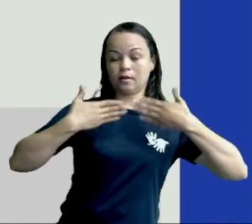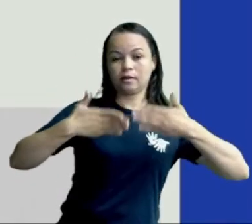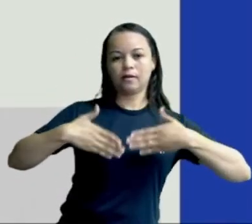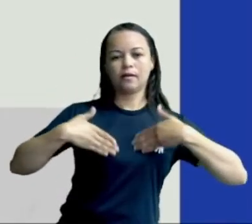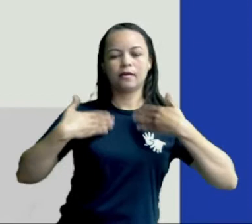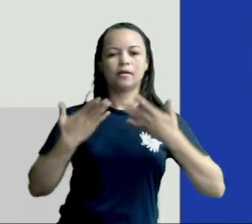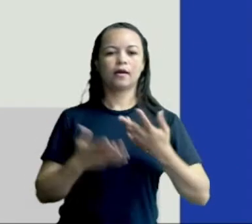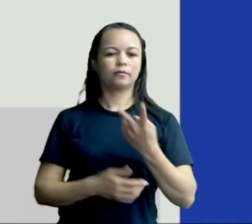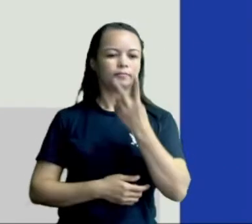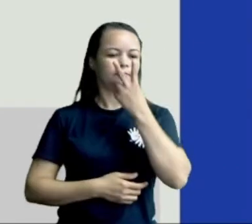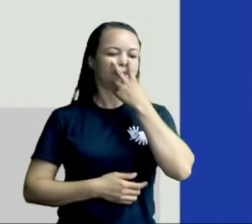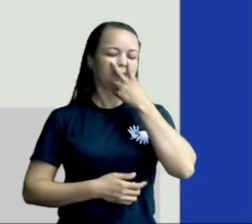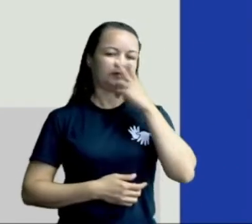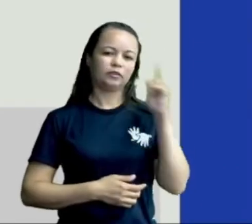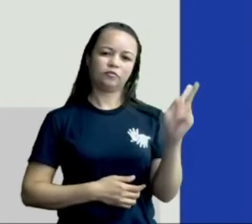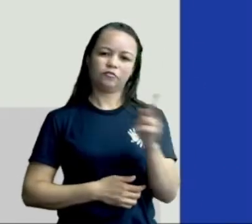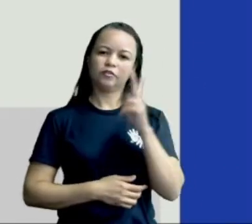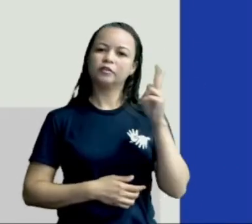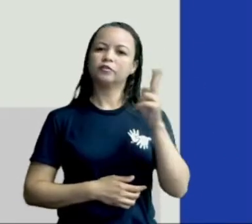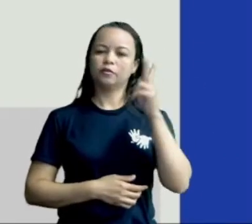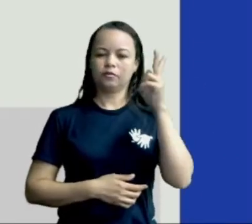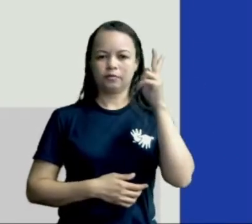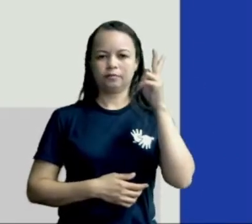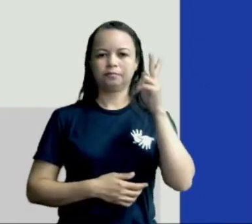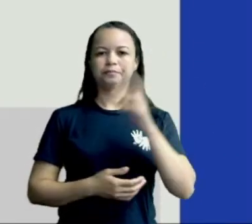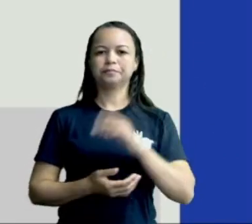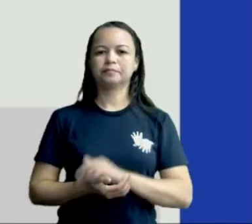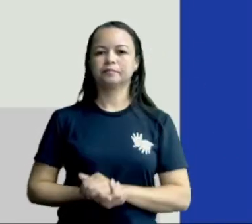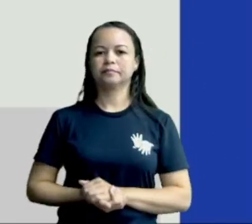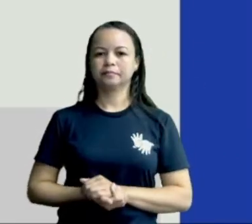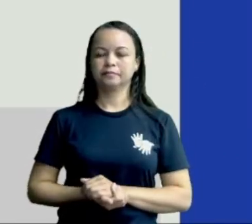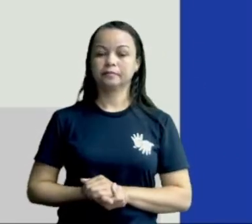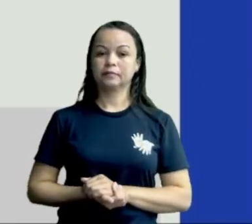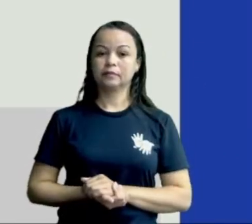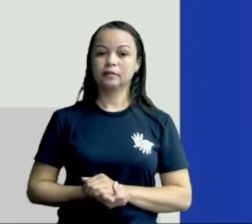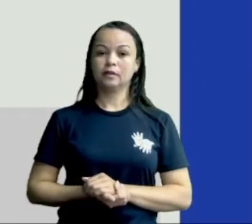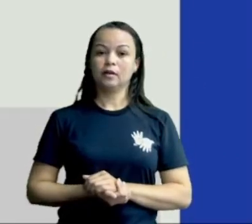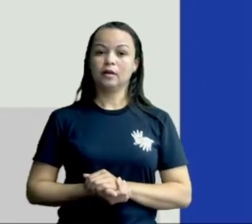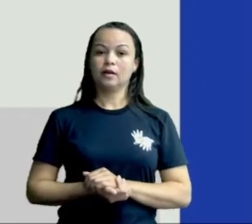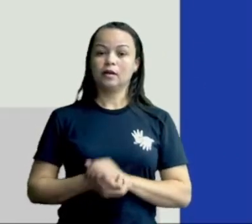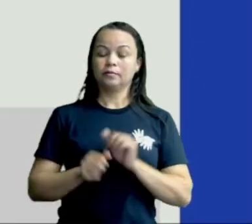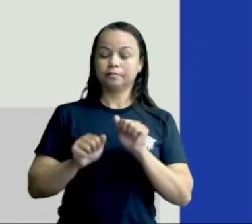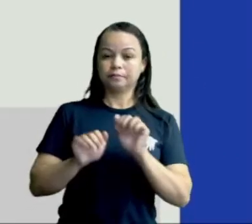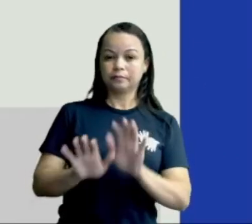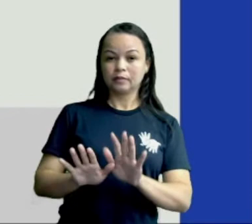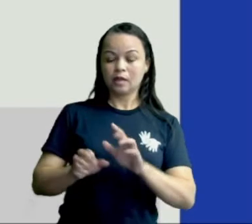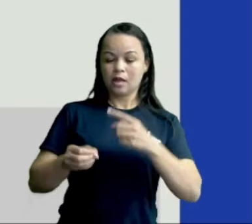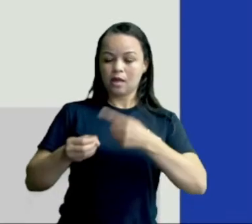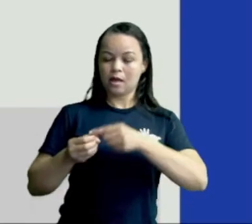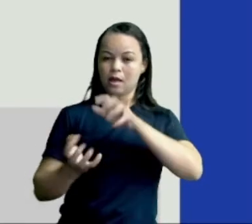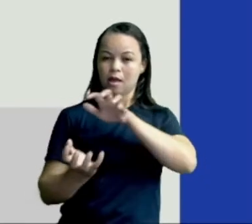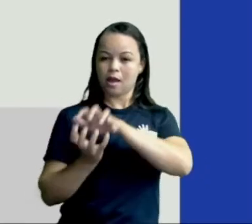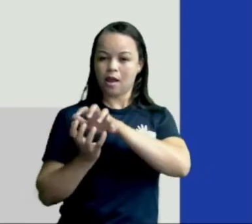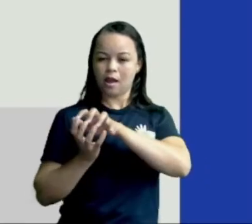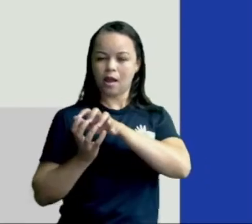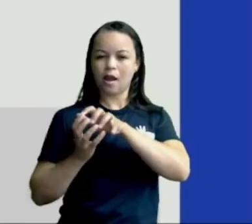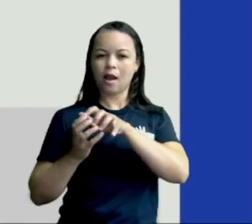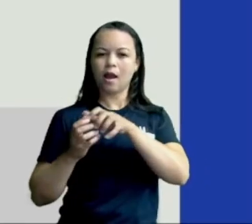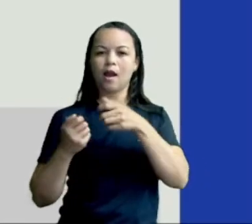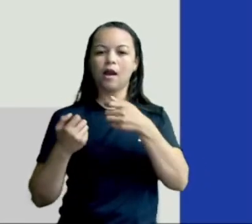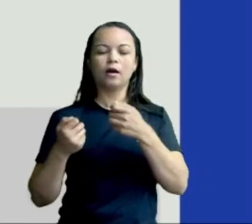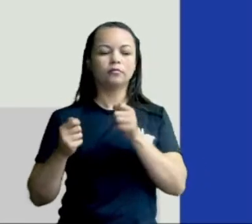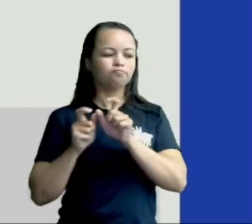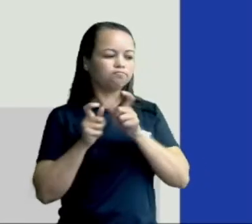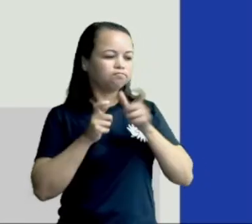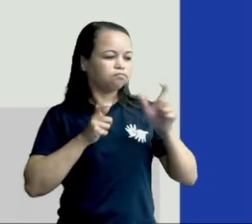de alegria para enfeitar, Vitória, o teu valor. E se um dia o ricão pernambucano precisar do meu